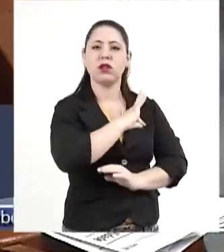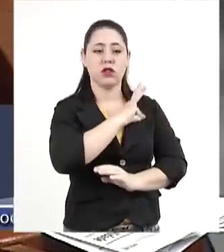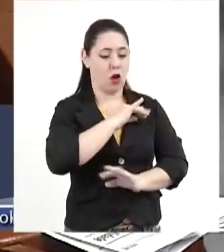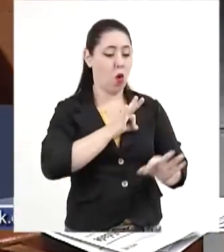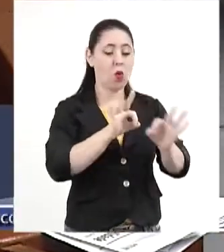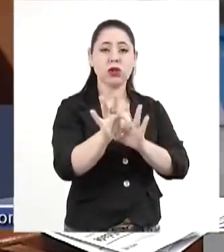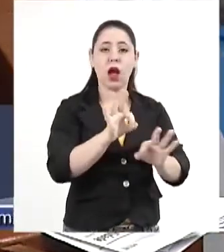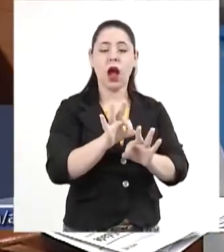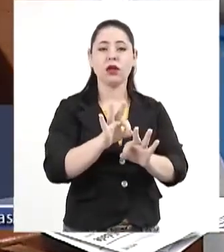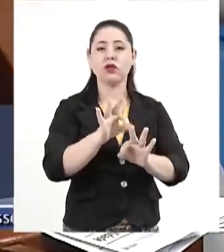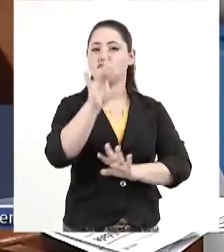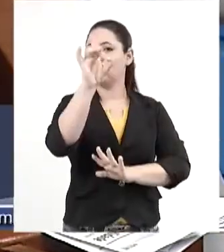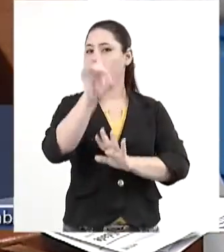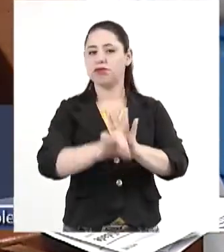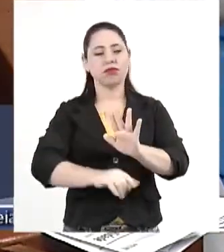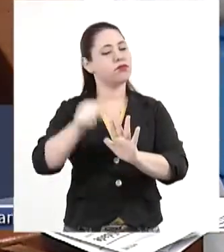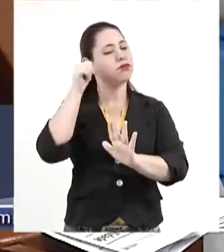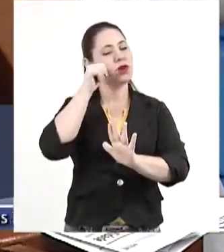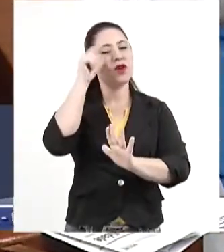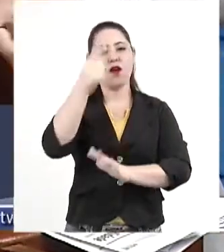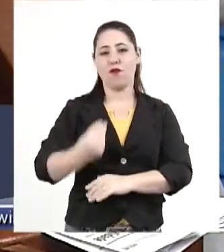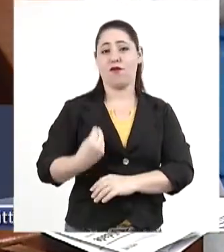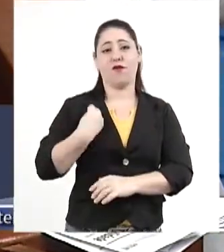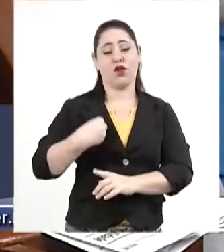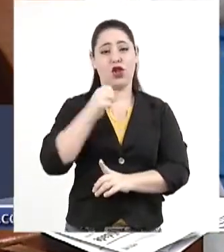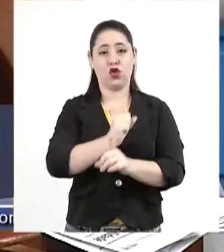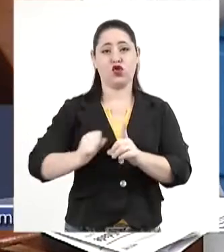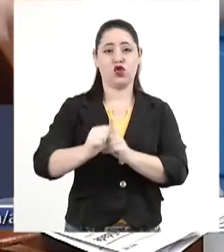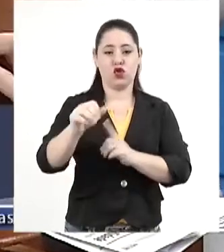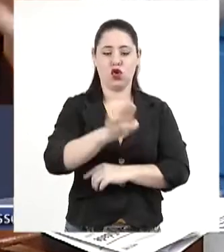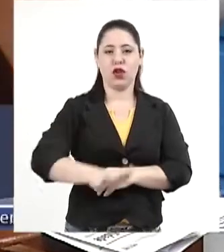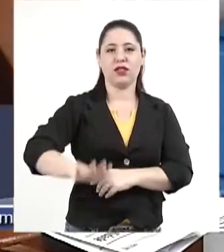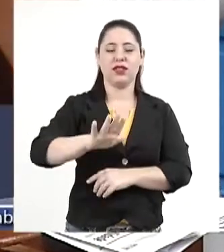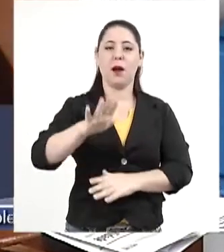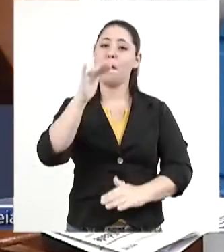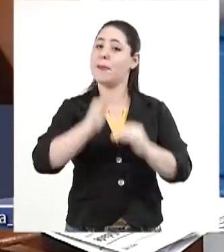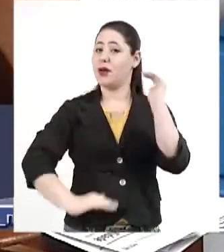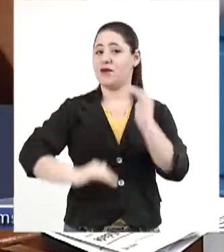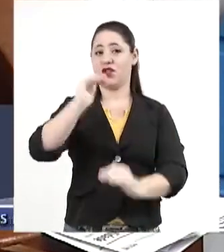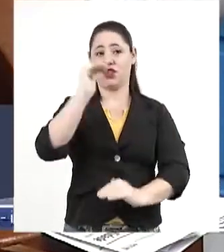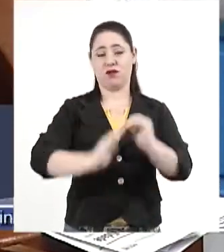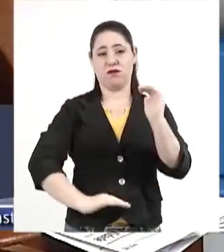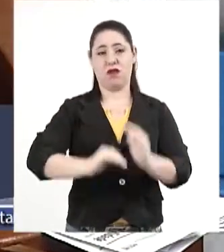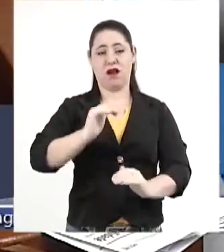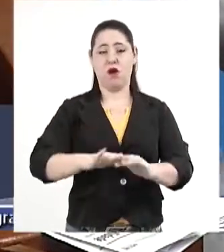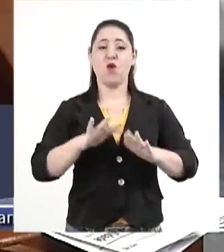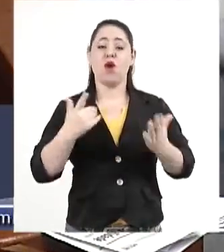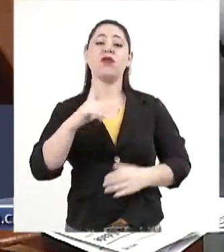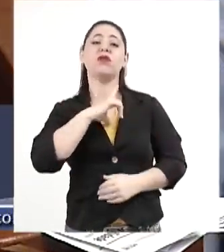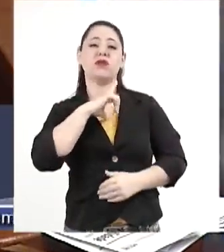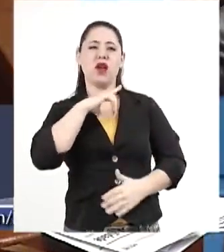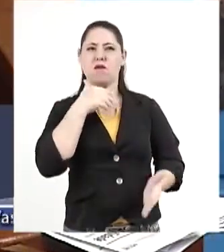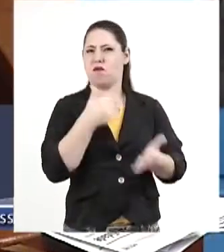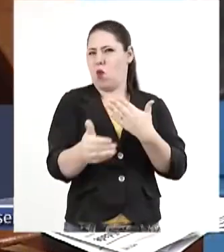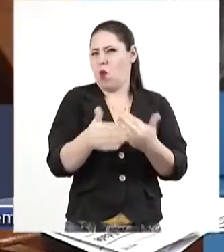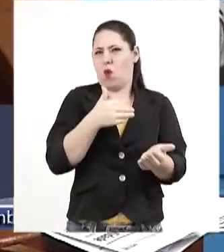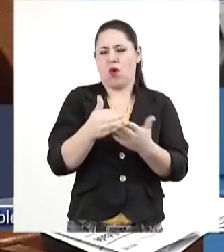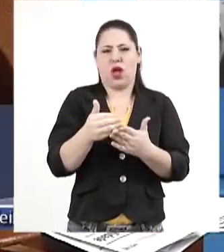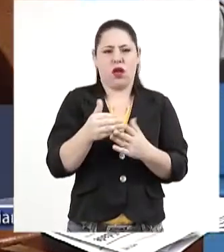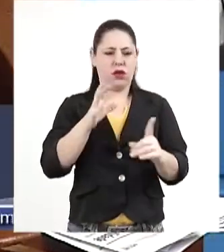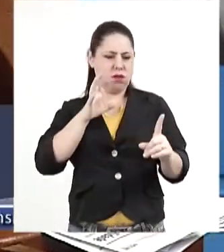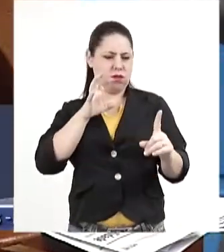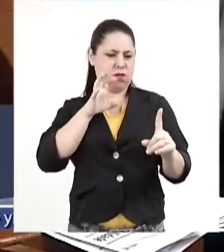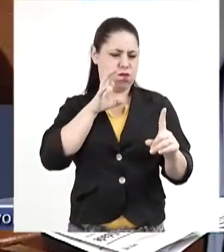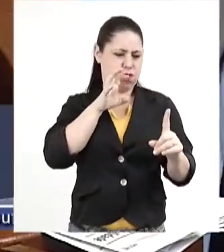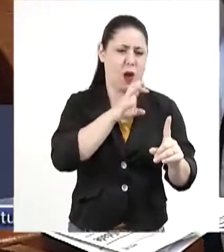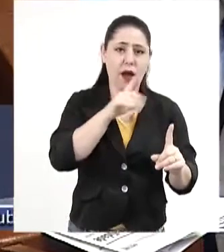não tem o direito de ter uma vida social, profissional, quando ainda há qualquer tipo de